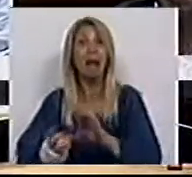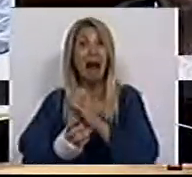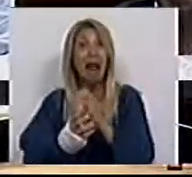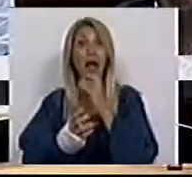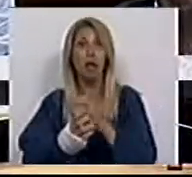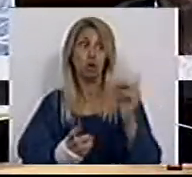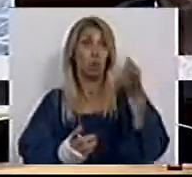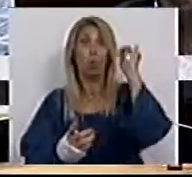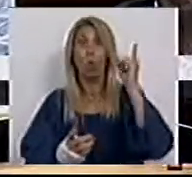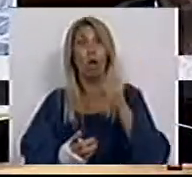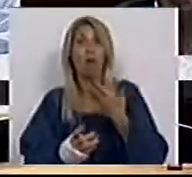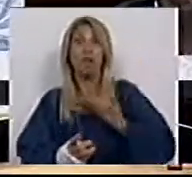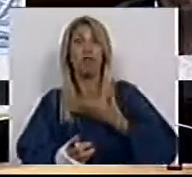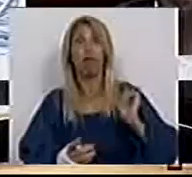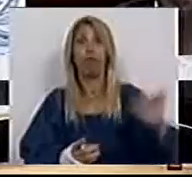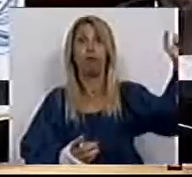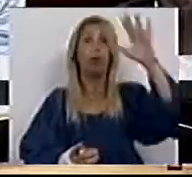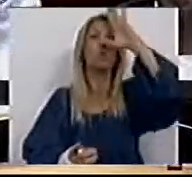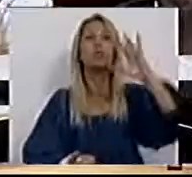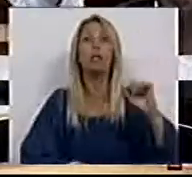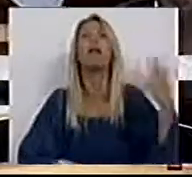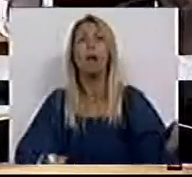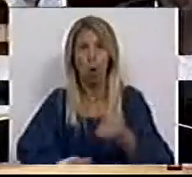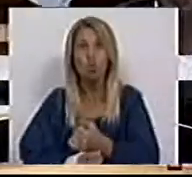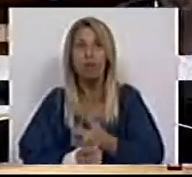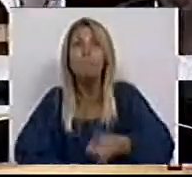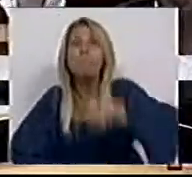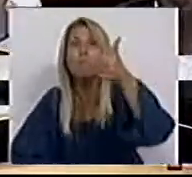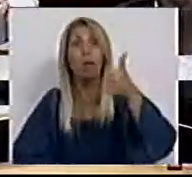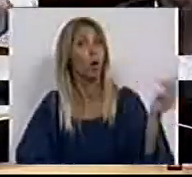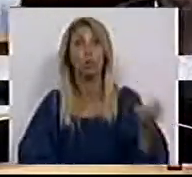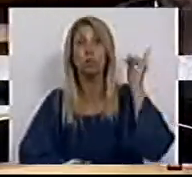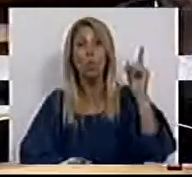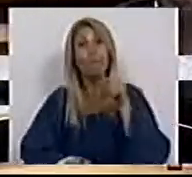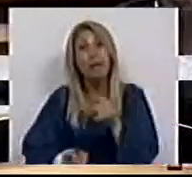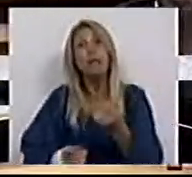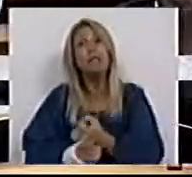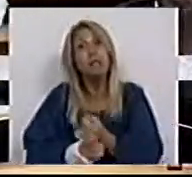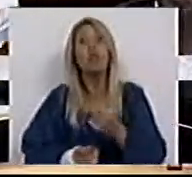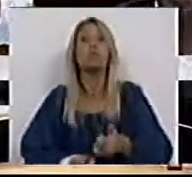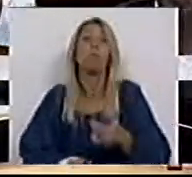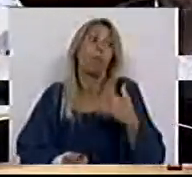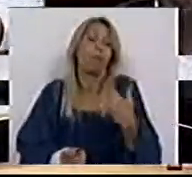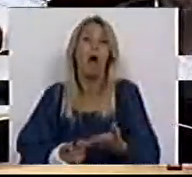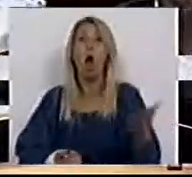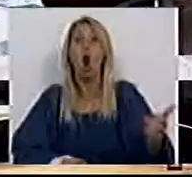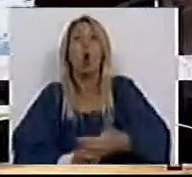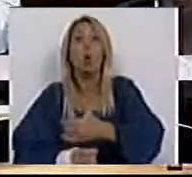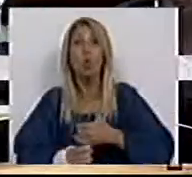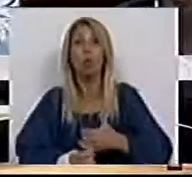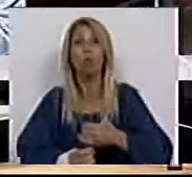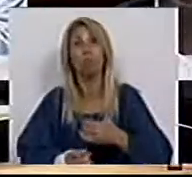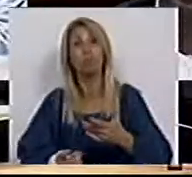serviços ficaram melhores? Estão melhores? Não estão. É que para este serviço dar lucro operacional para ir para os privados foi preciso reduzir